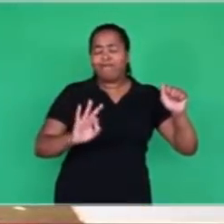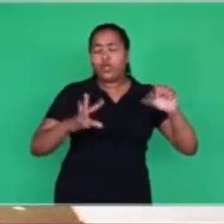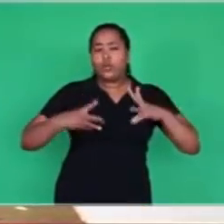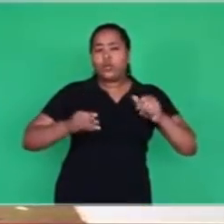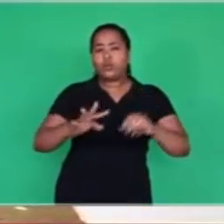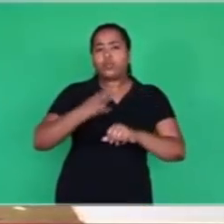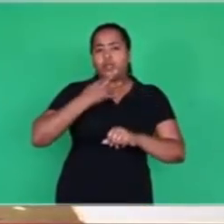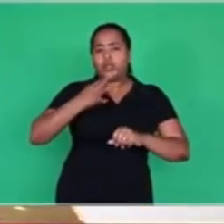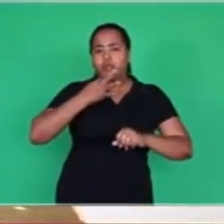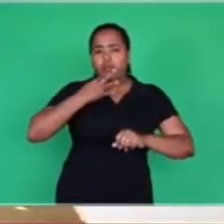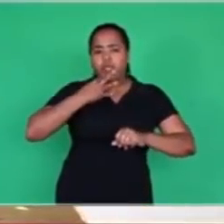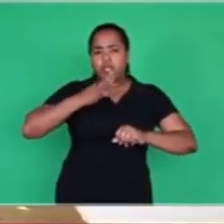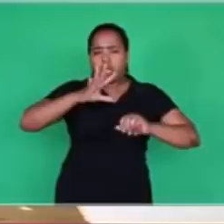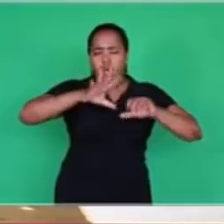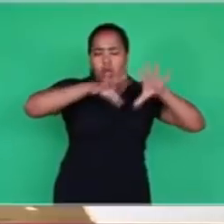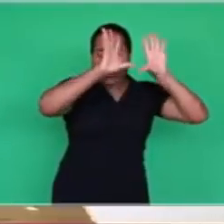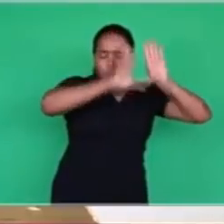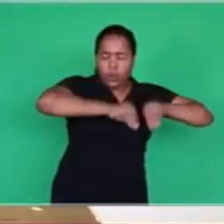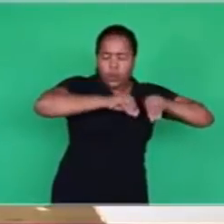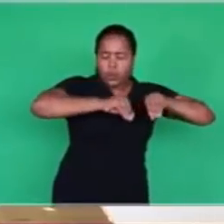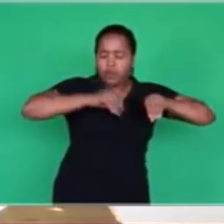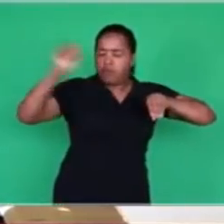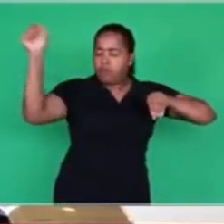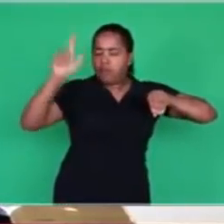trevas, nem luz. Um dia